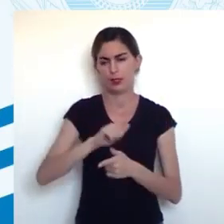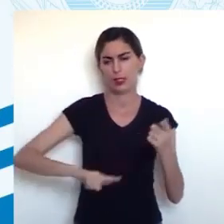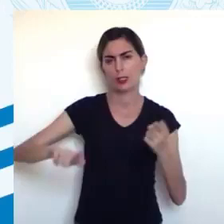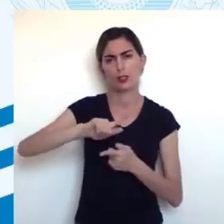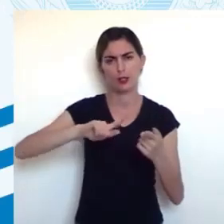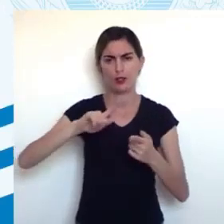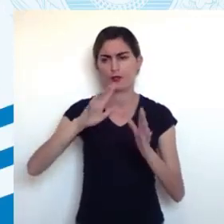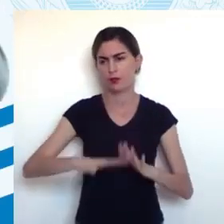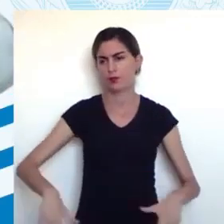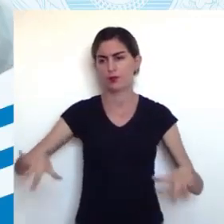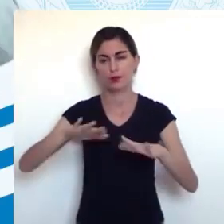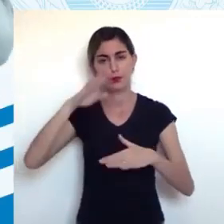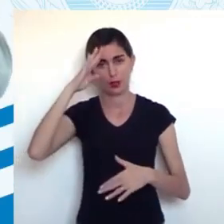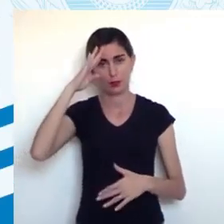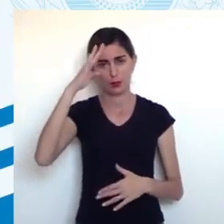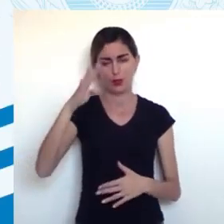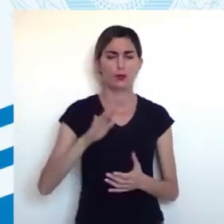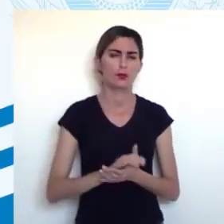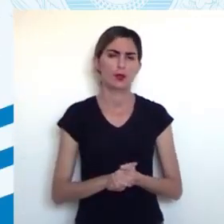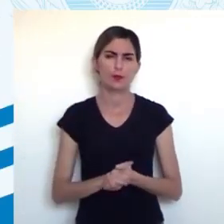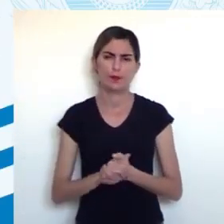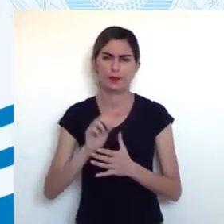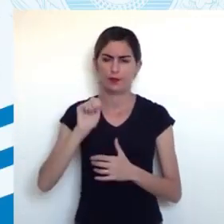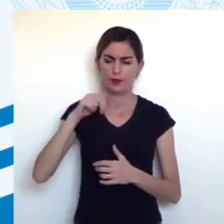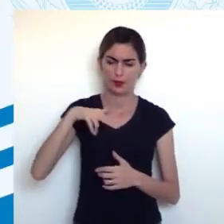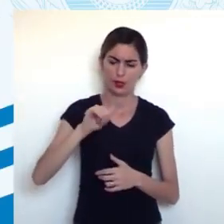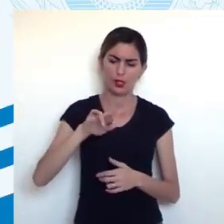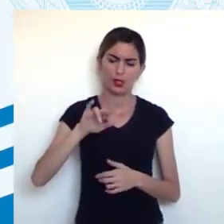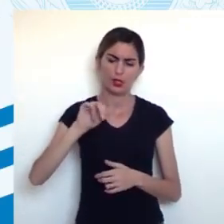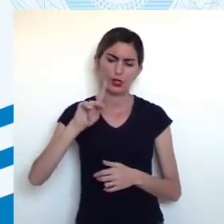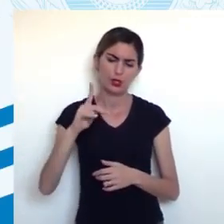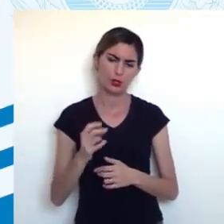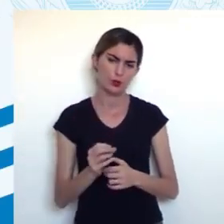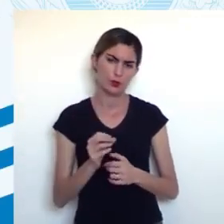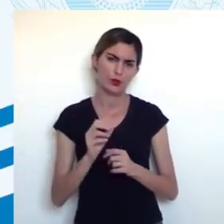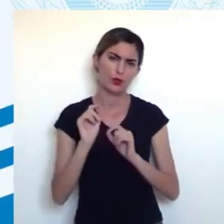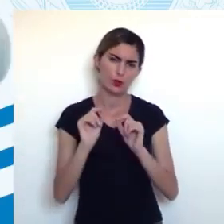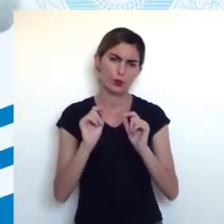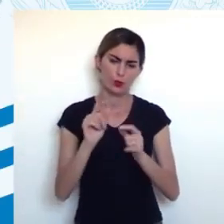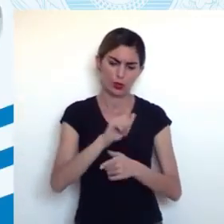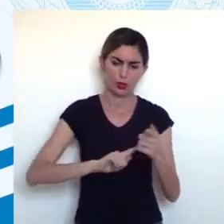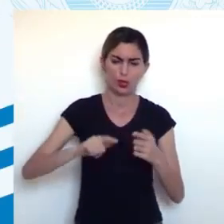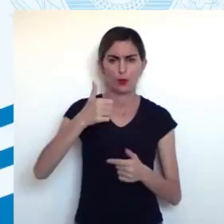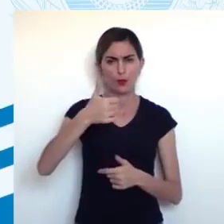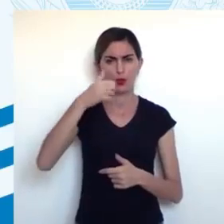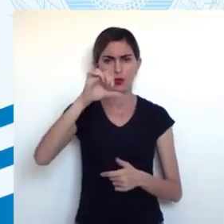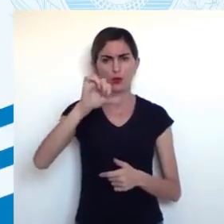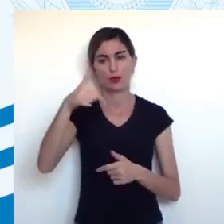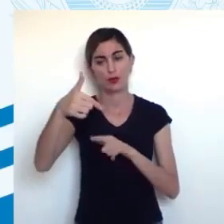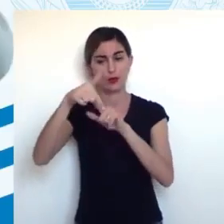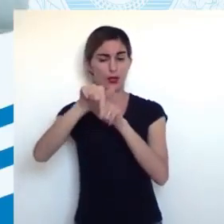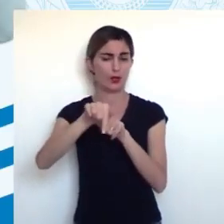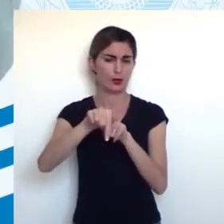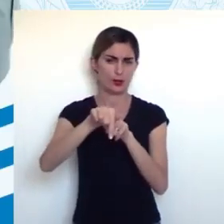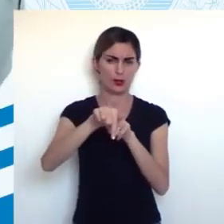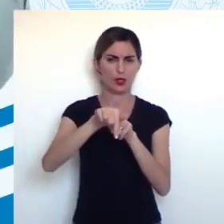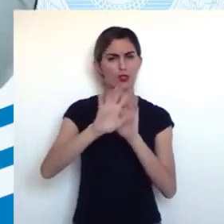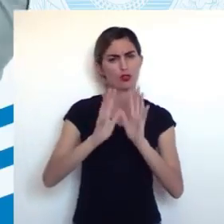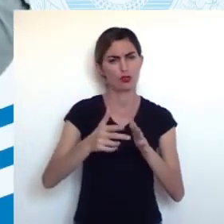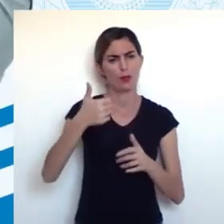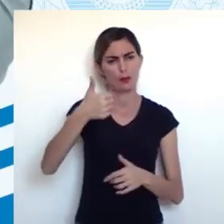geral. Então, o principal feito do anarco-sindicalismo no Brasil foi a greve de 1917, já que